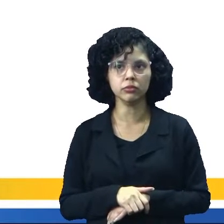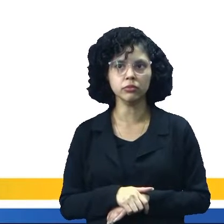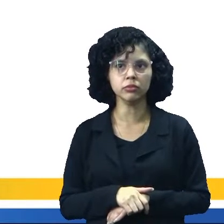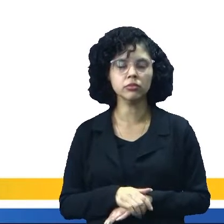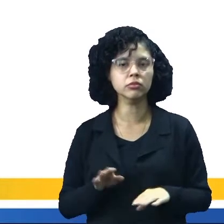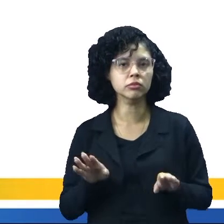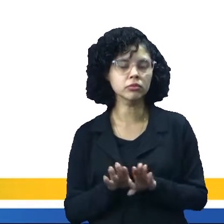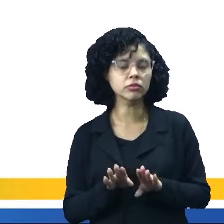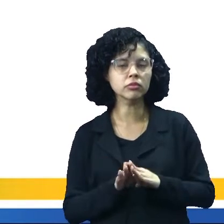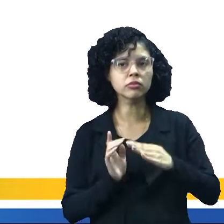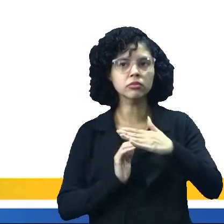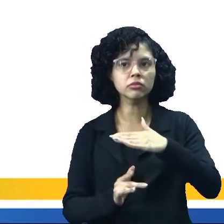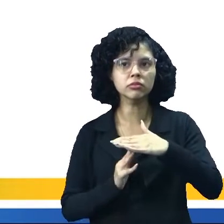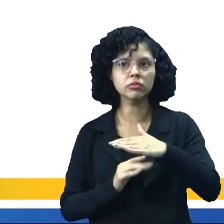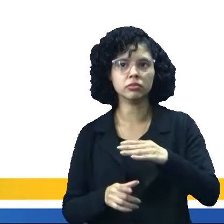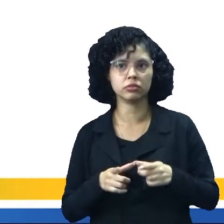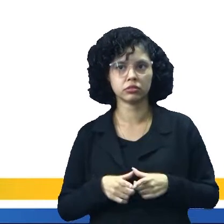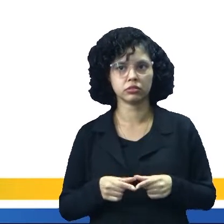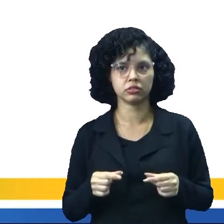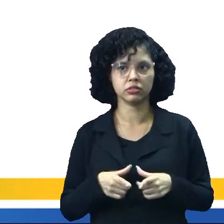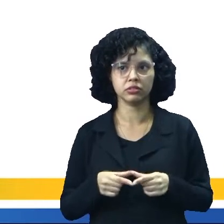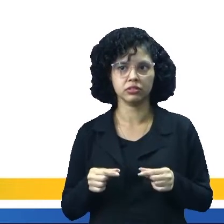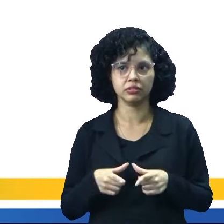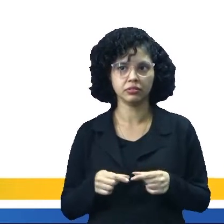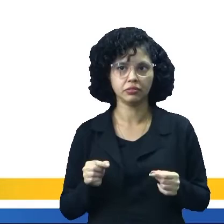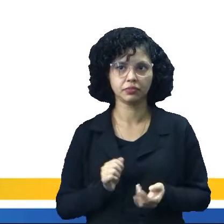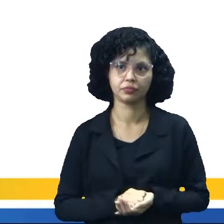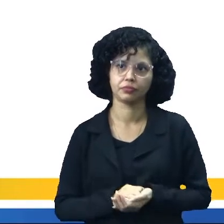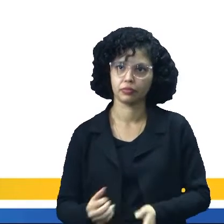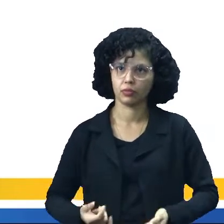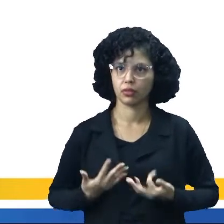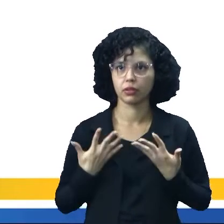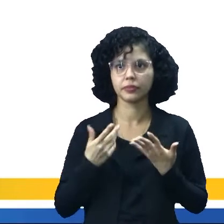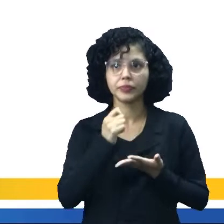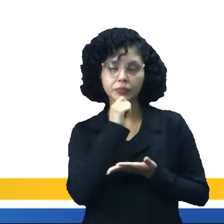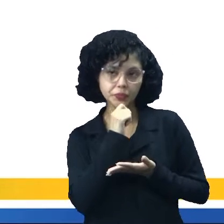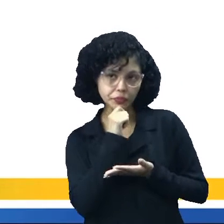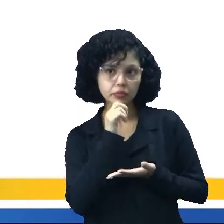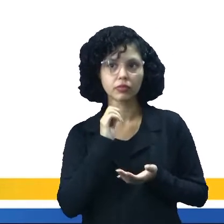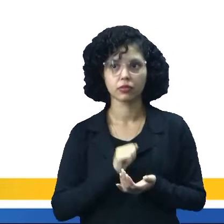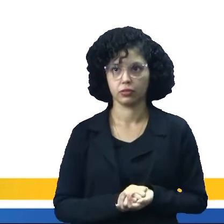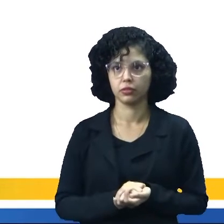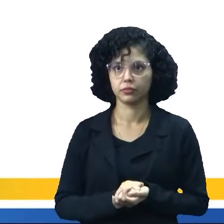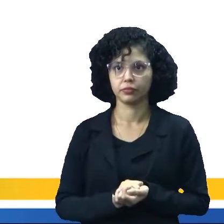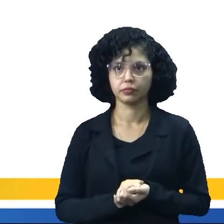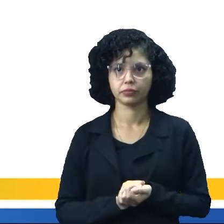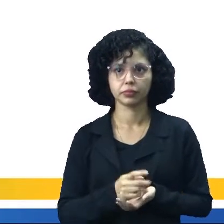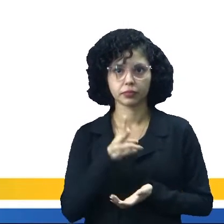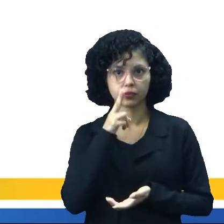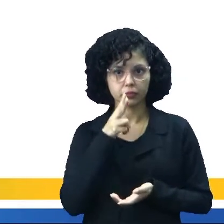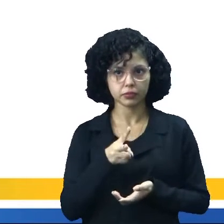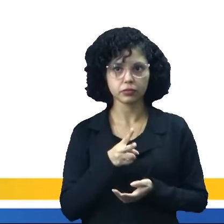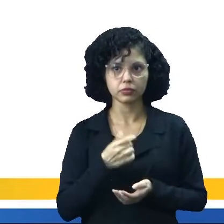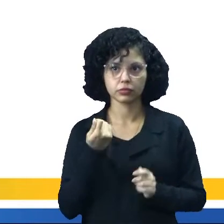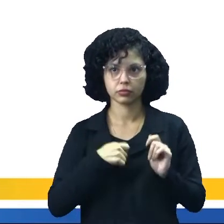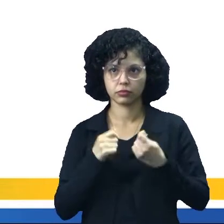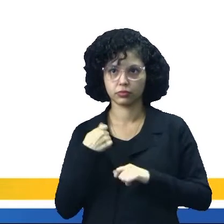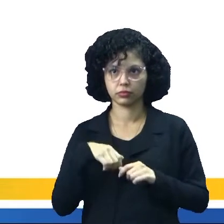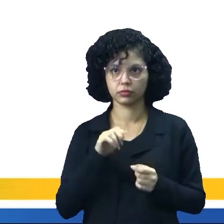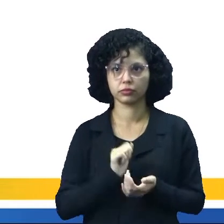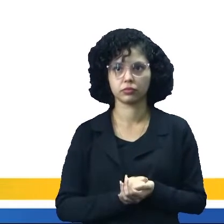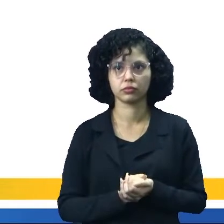Aí temos também as migrações dos japoneses, né? Ela foi motivada também, né, por interesses